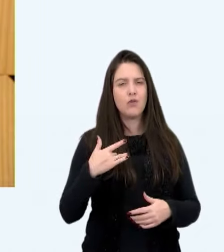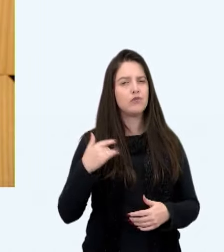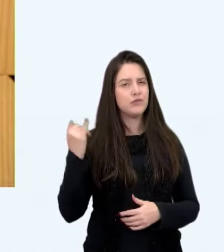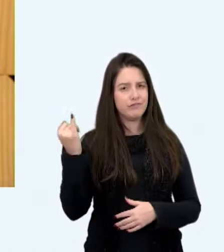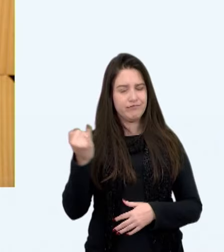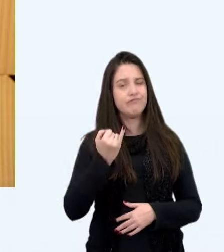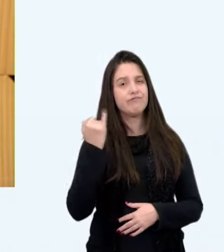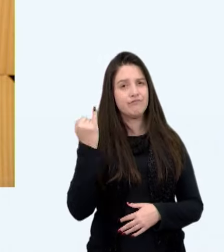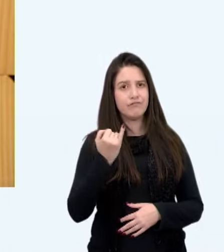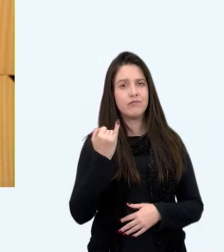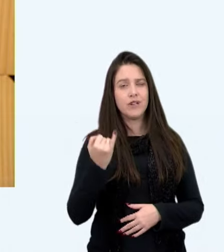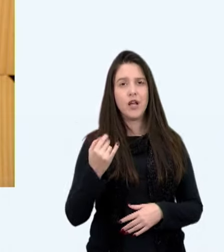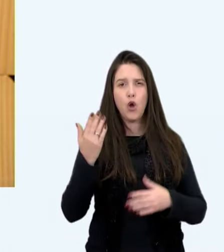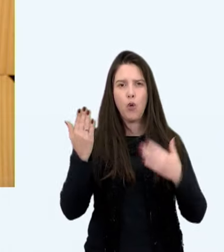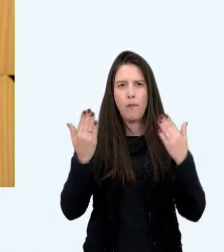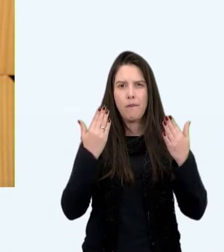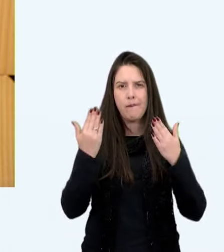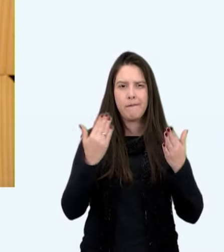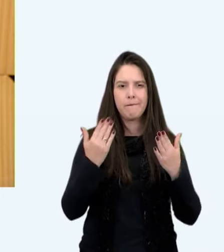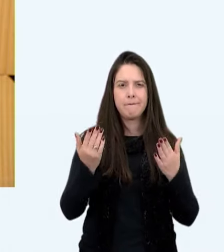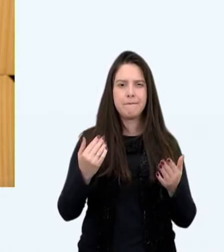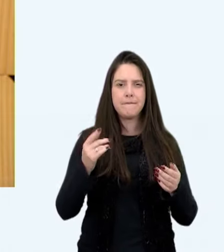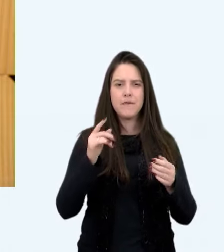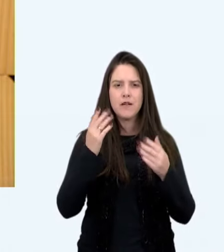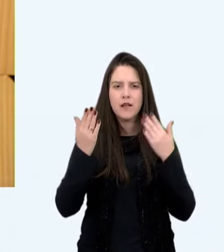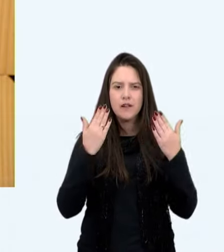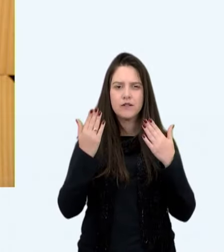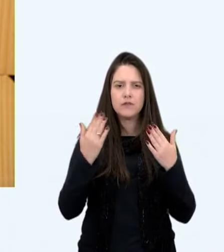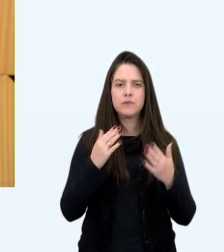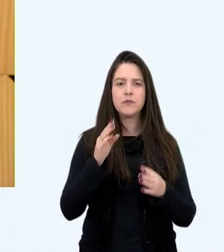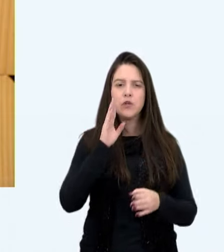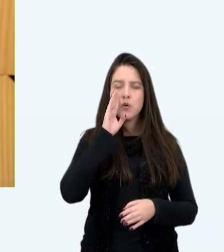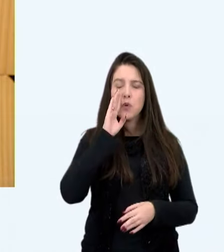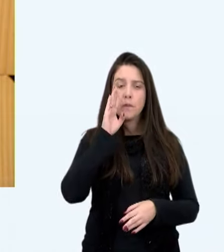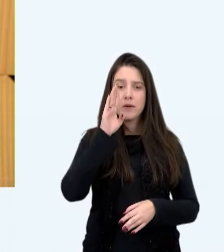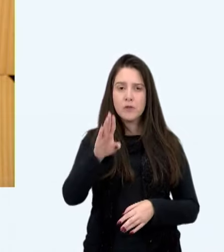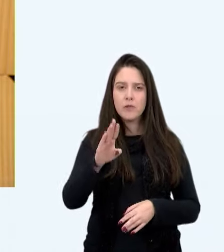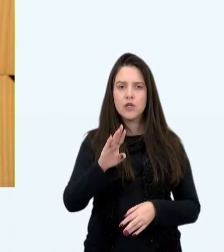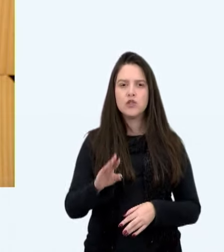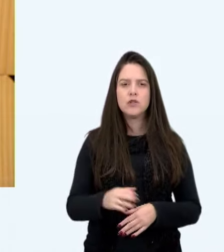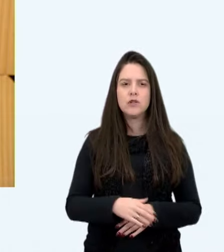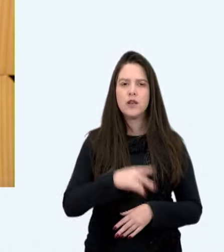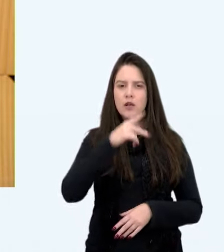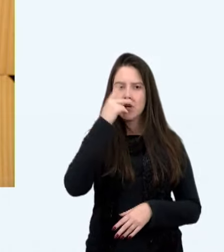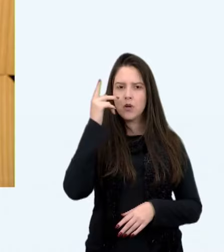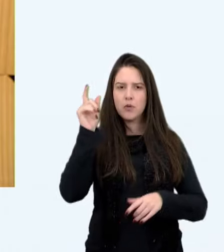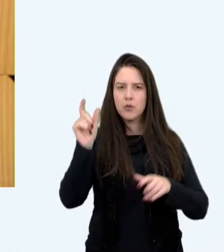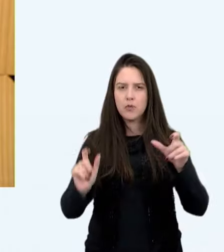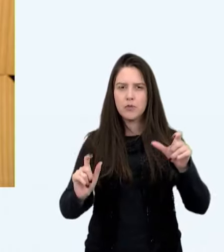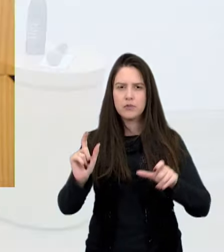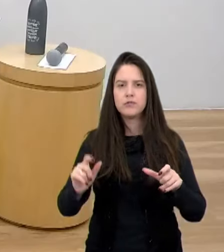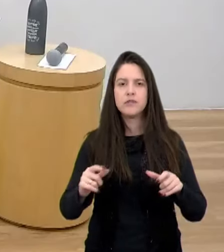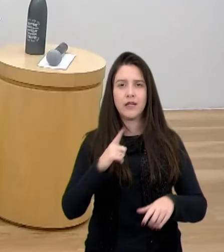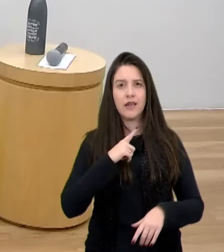importante, né, para realmente monitorar essa glicemia, principalmente quando a pessoa tem os fatores de